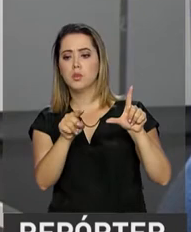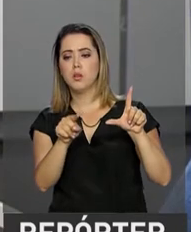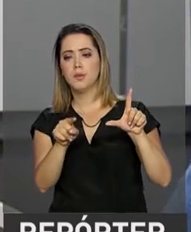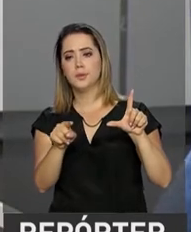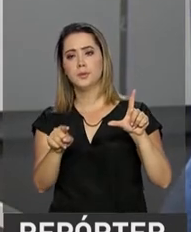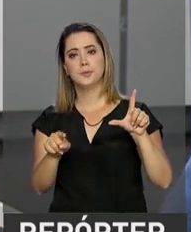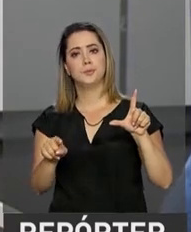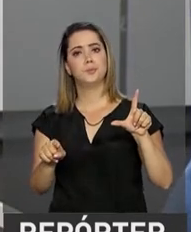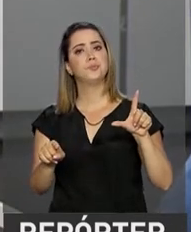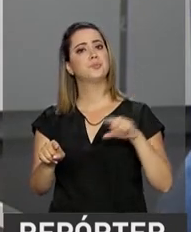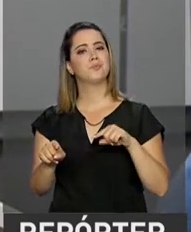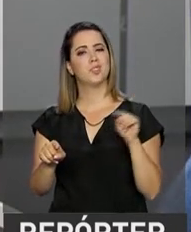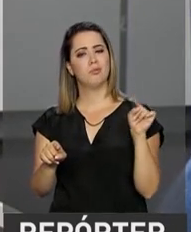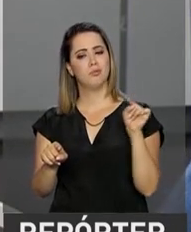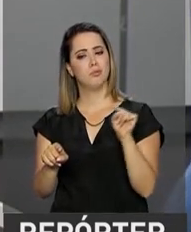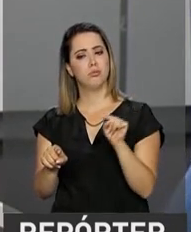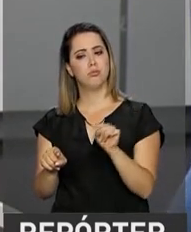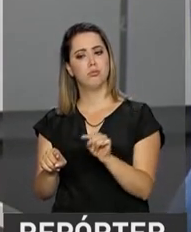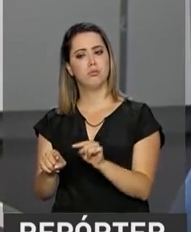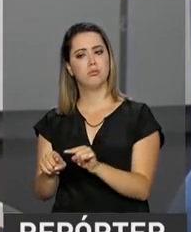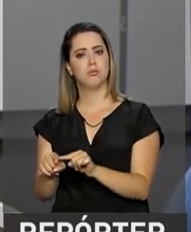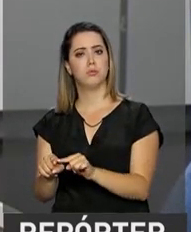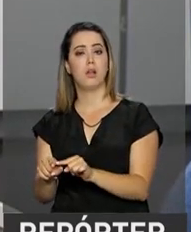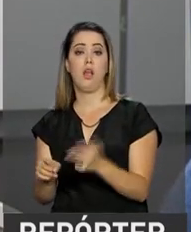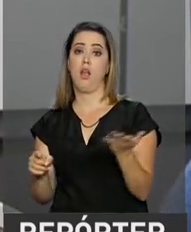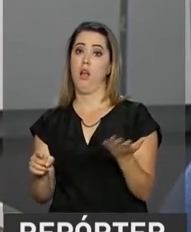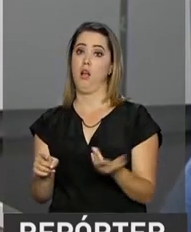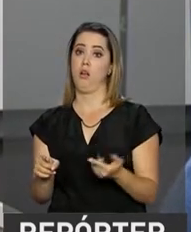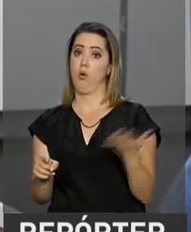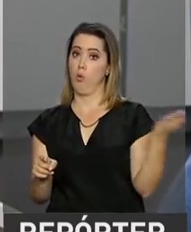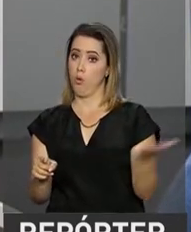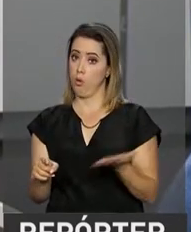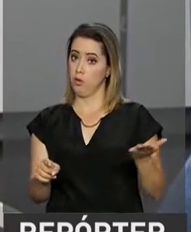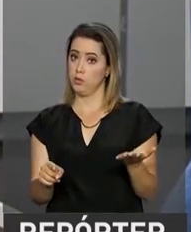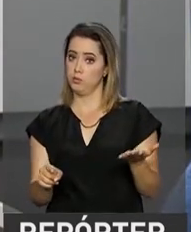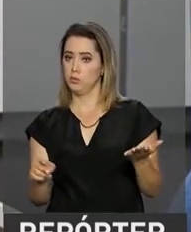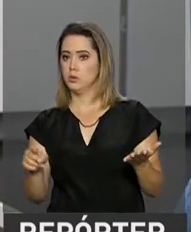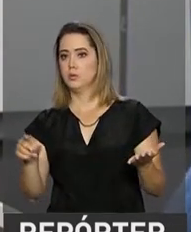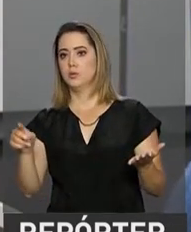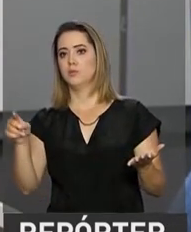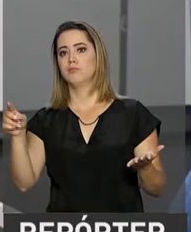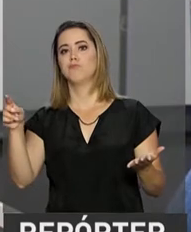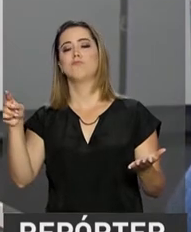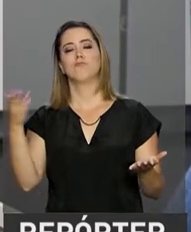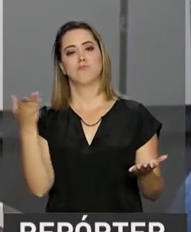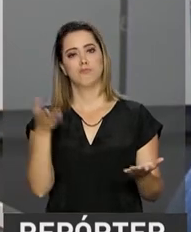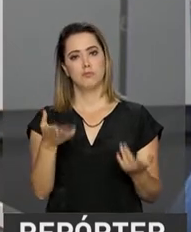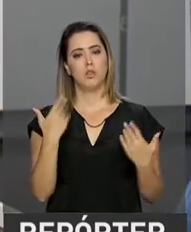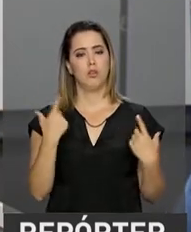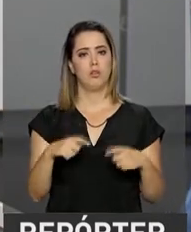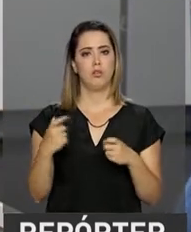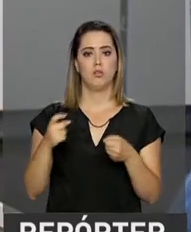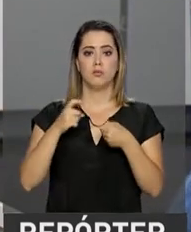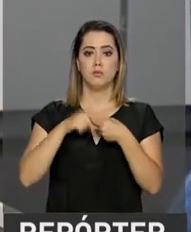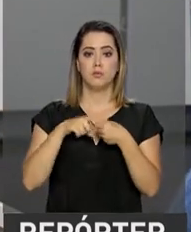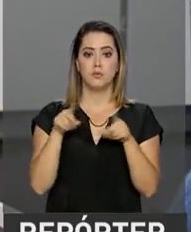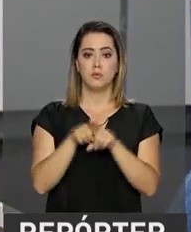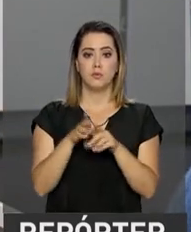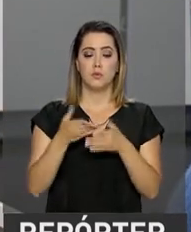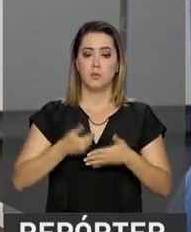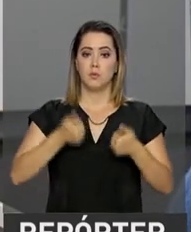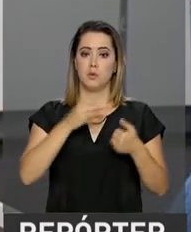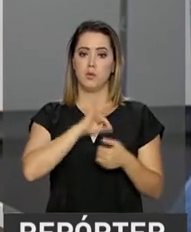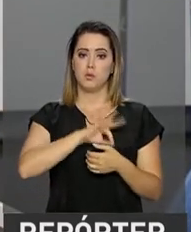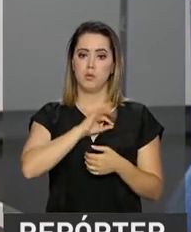então elas vêm de uma demanda represada, intensa, e num ambiente onde você tem uma recomposição maior da